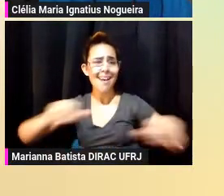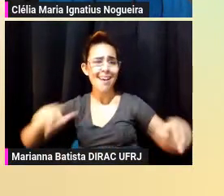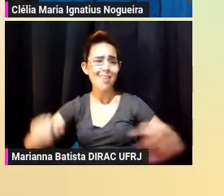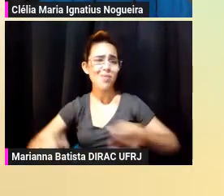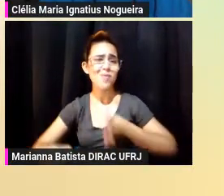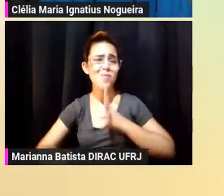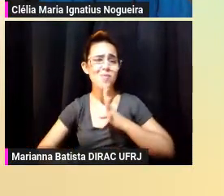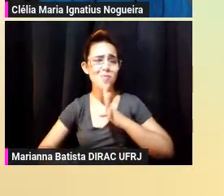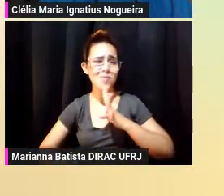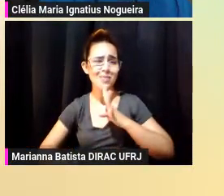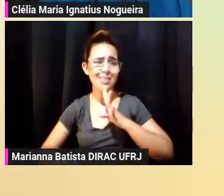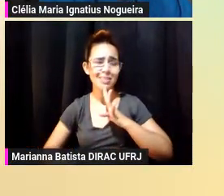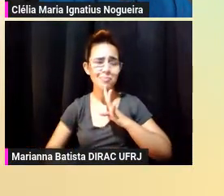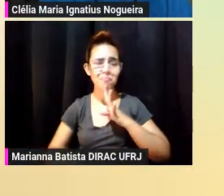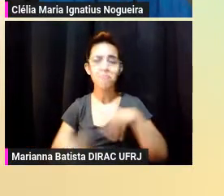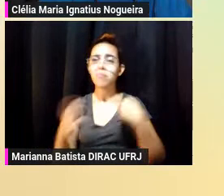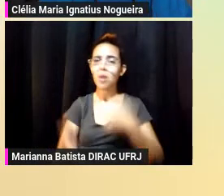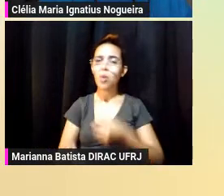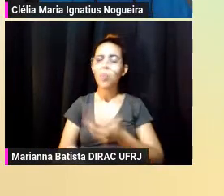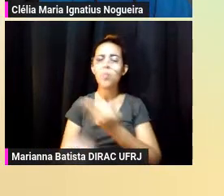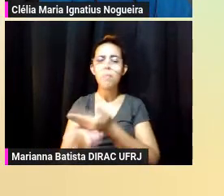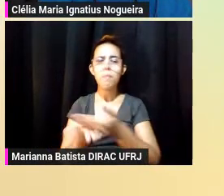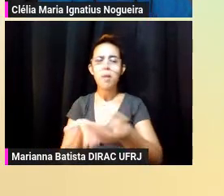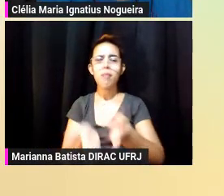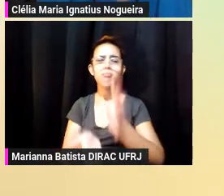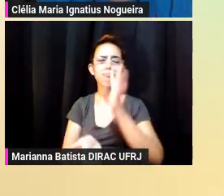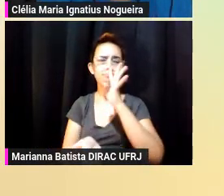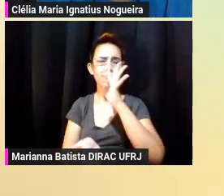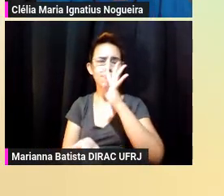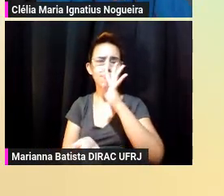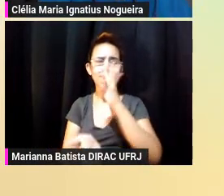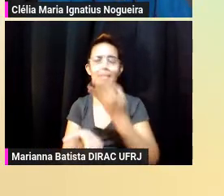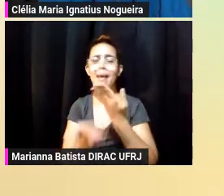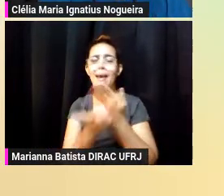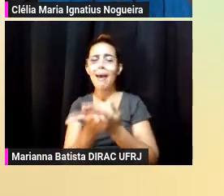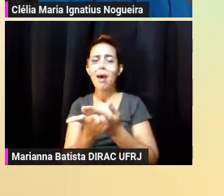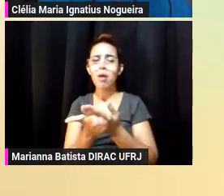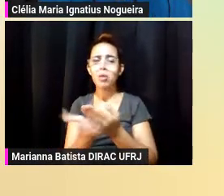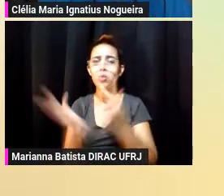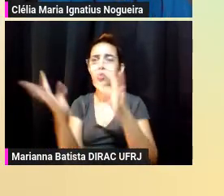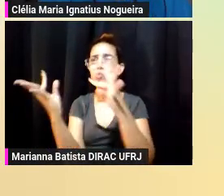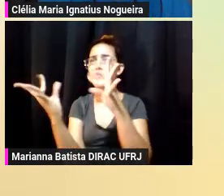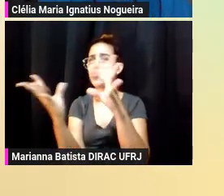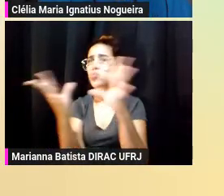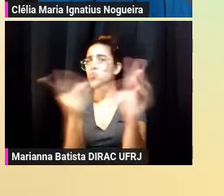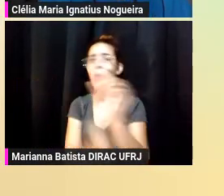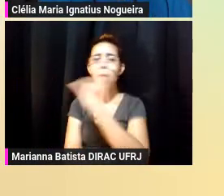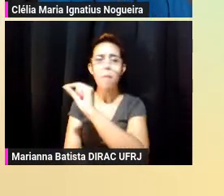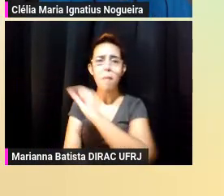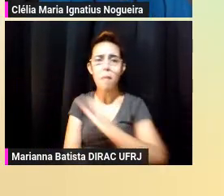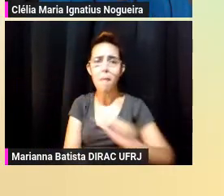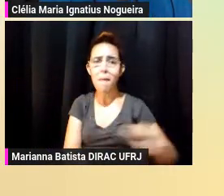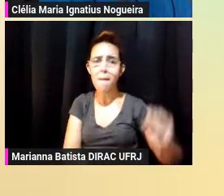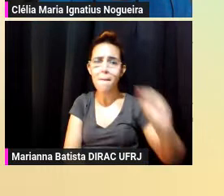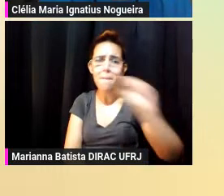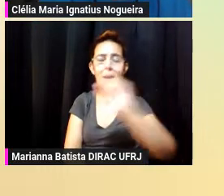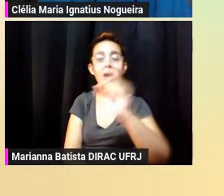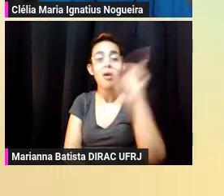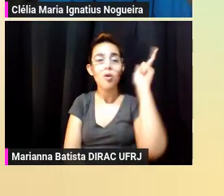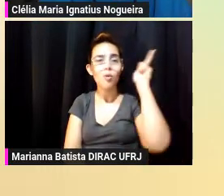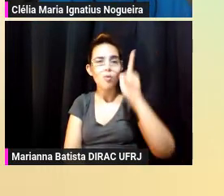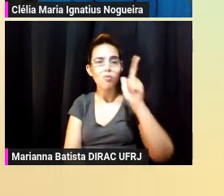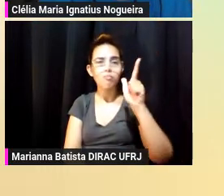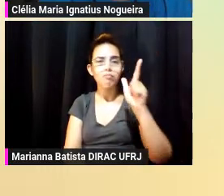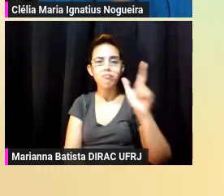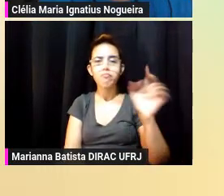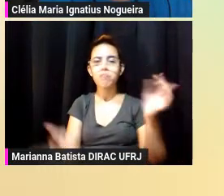de topologia, como ouvinte, e aí eu consegui, né, realmente terminar o meu mestrado. Pode